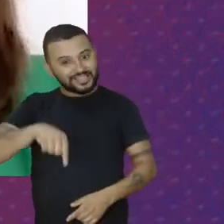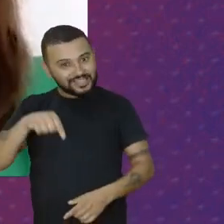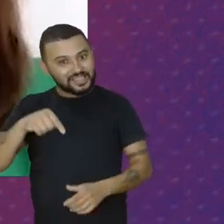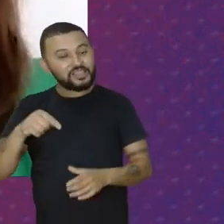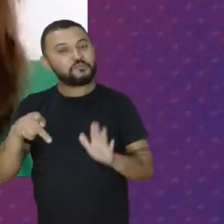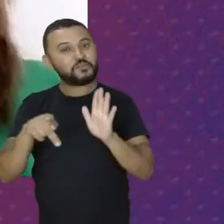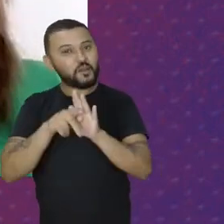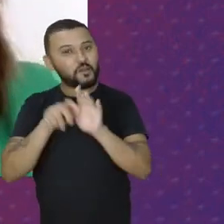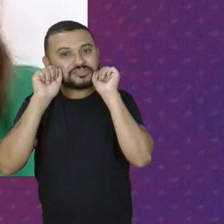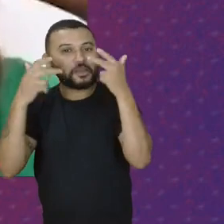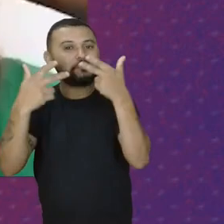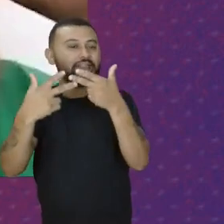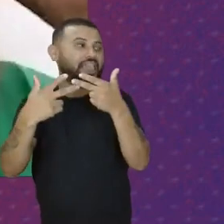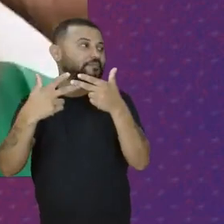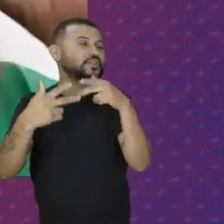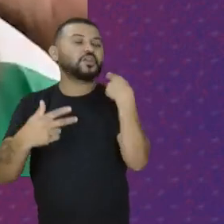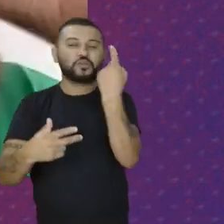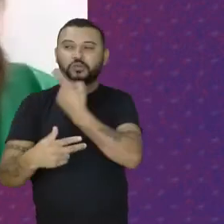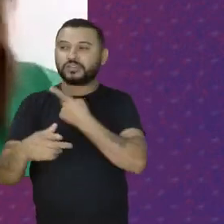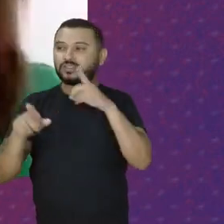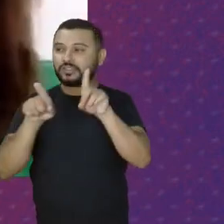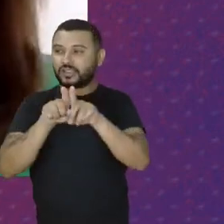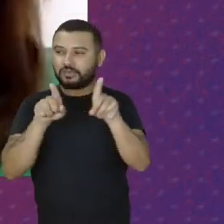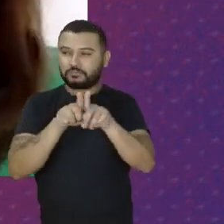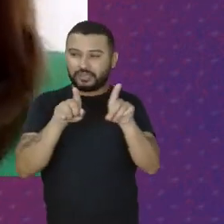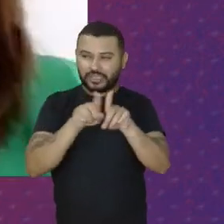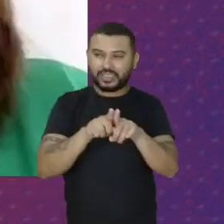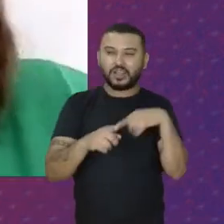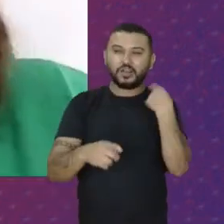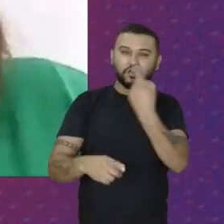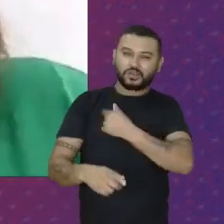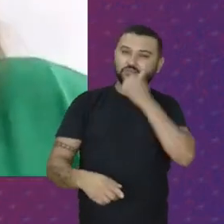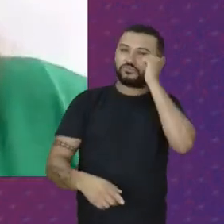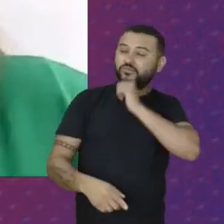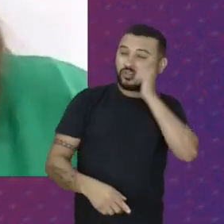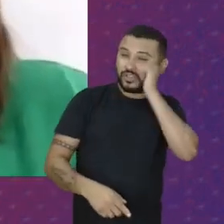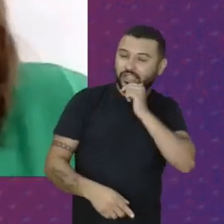na Assembleia. Nós também, como mulheres, nesses